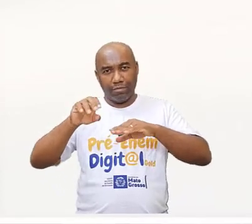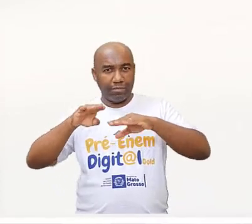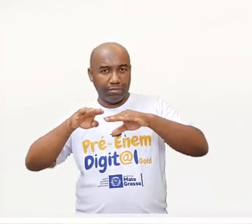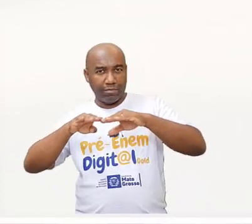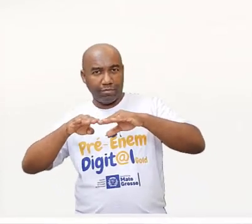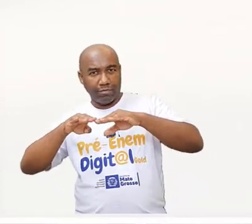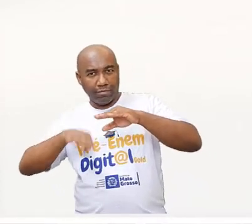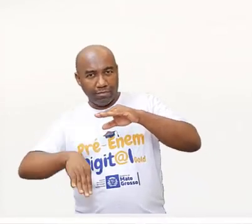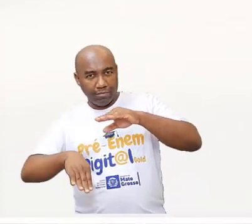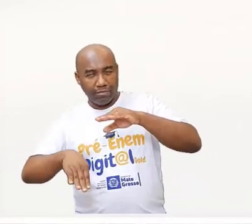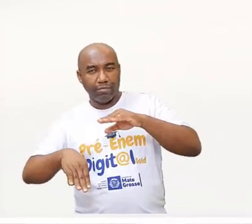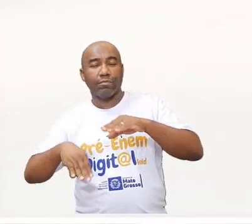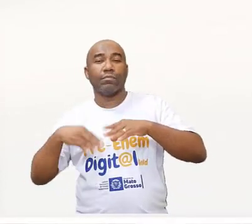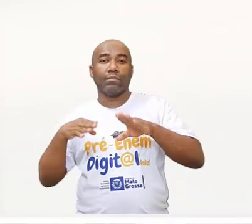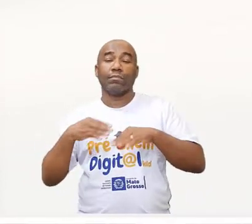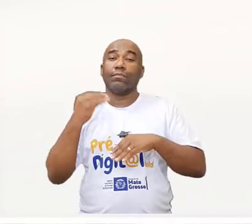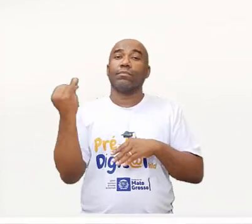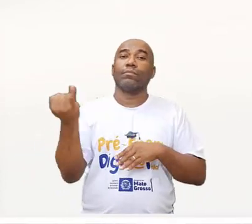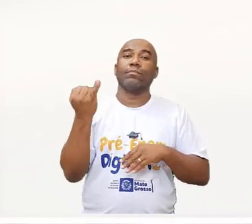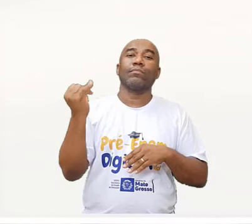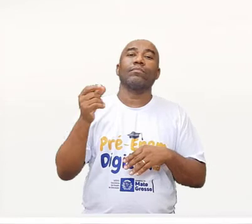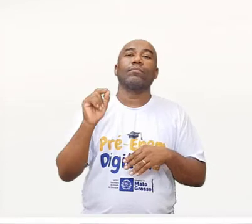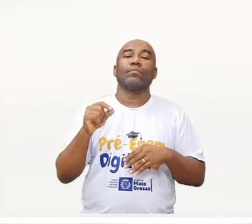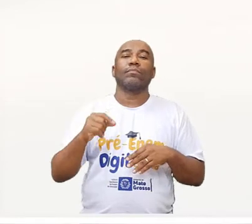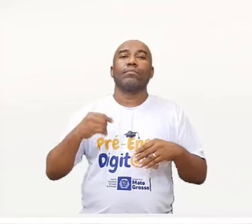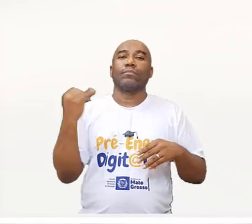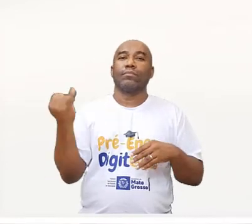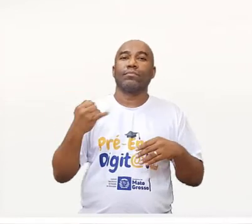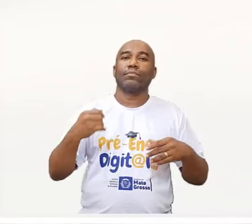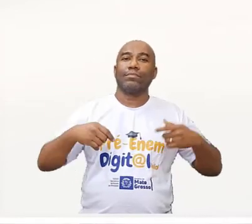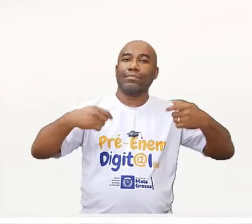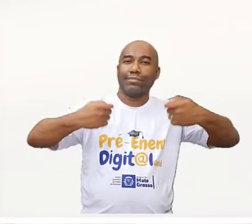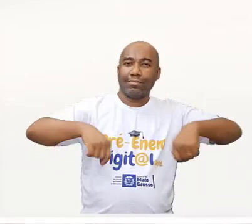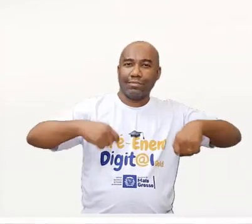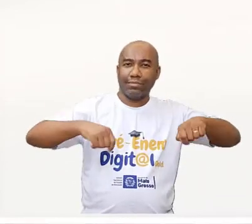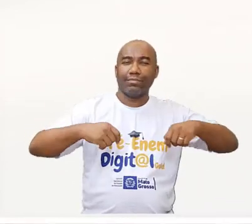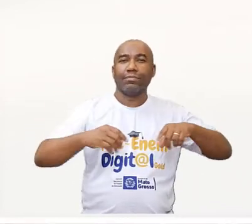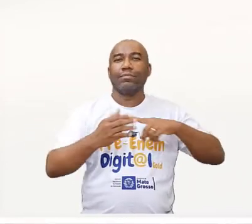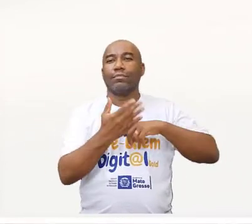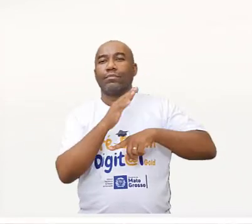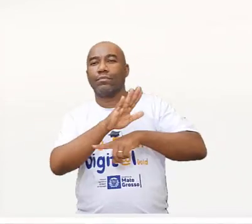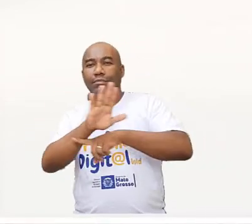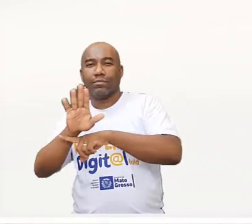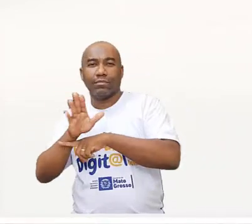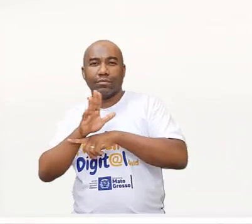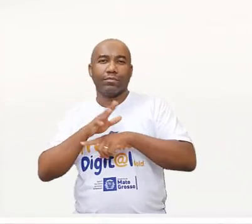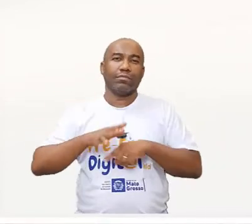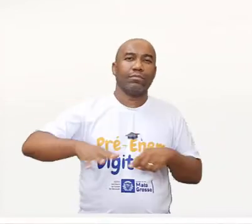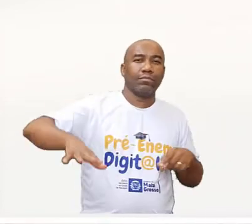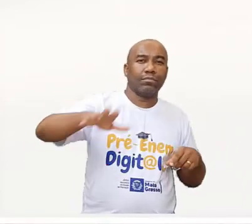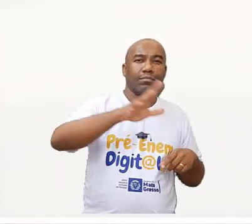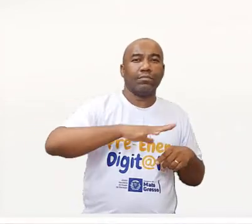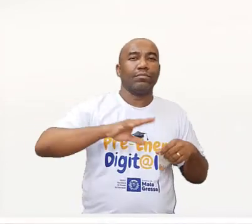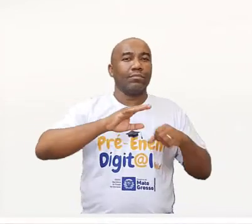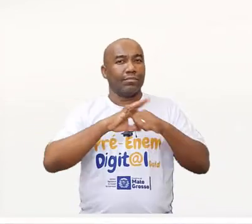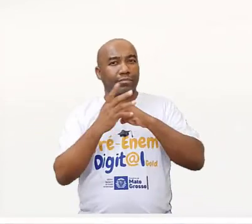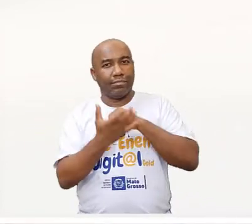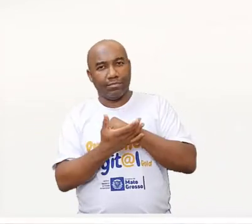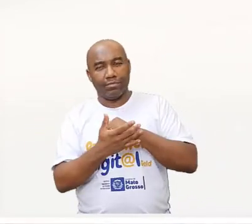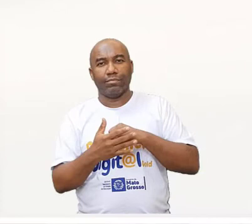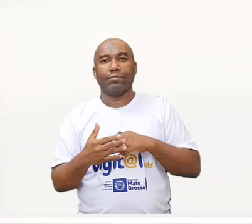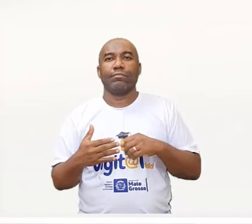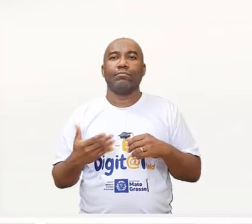necessária a ajuda de todos neste tempo de pandemia. A caminhada é boa para